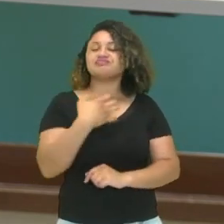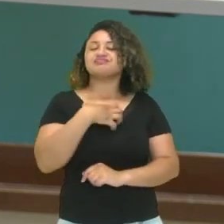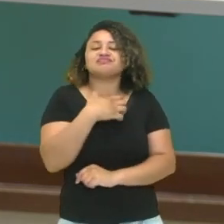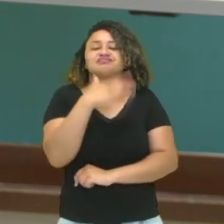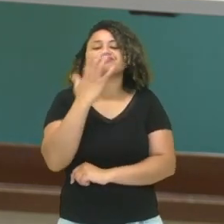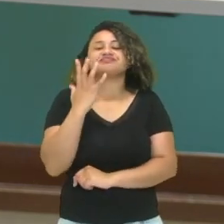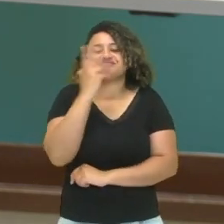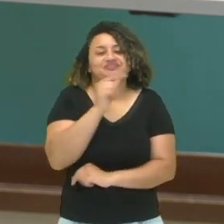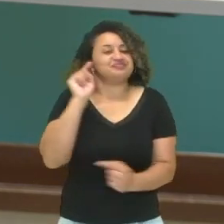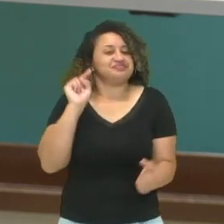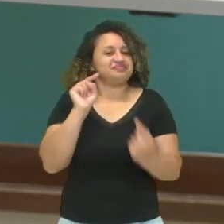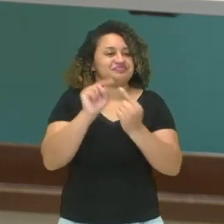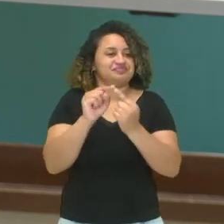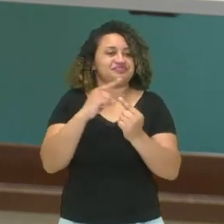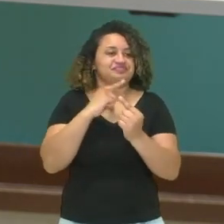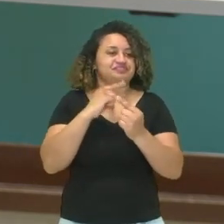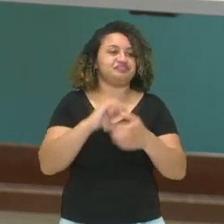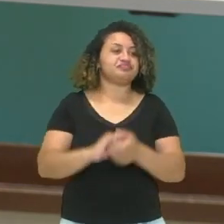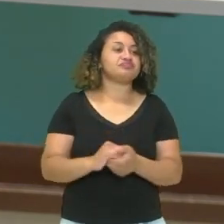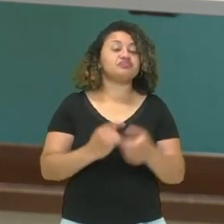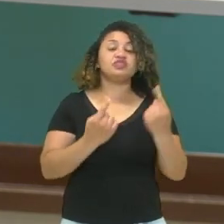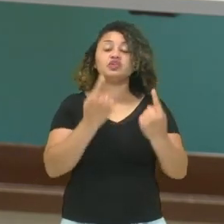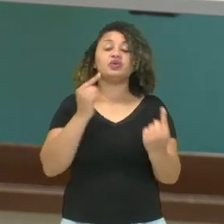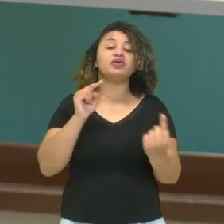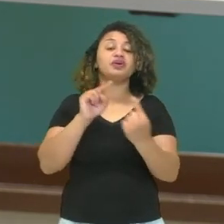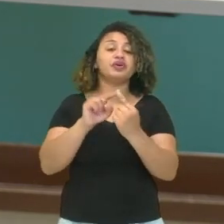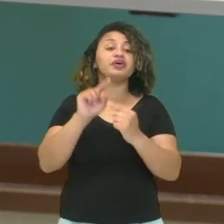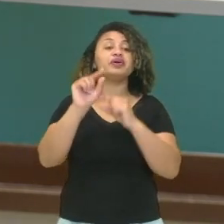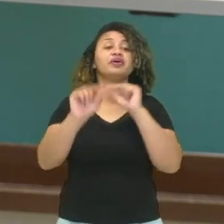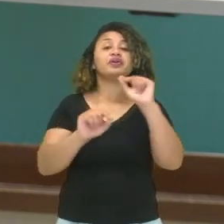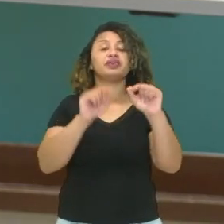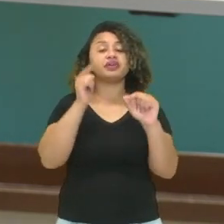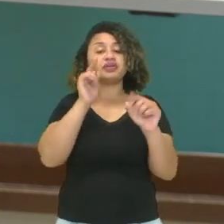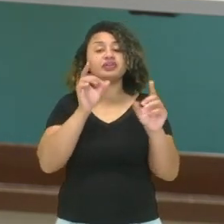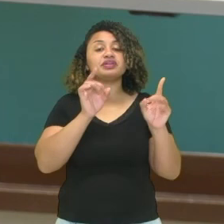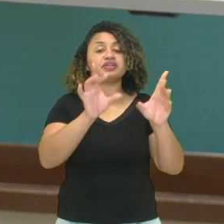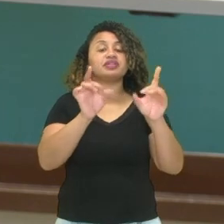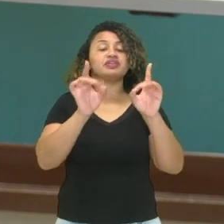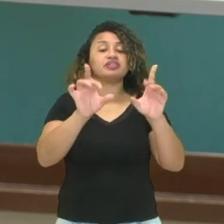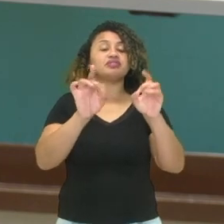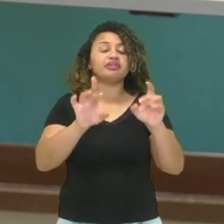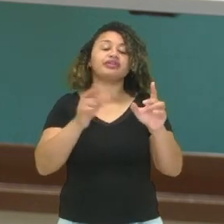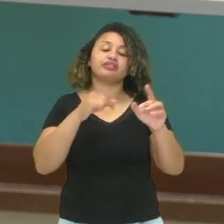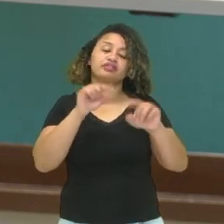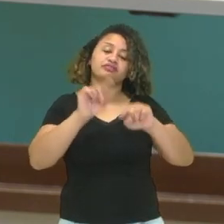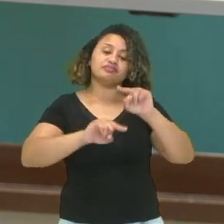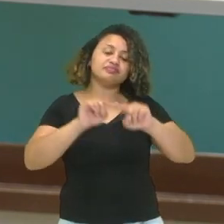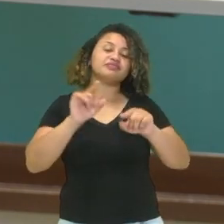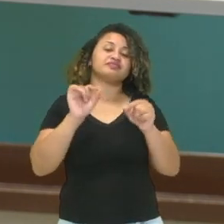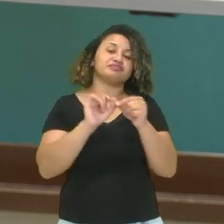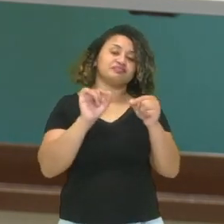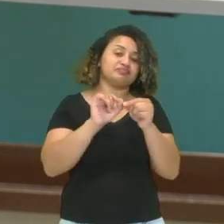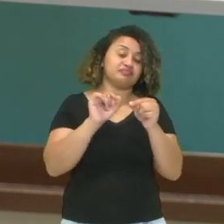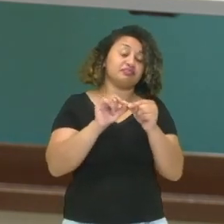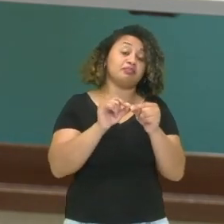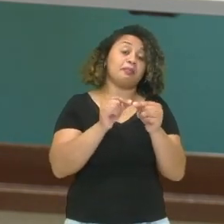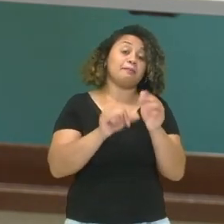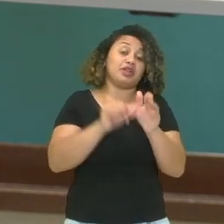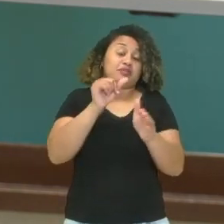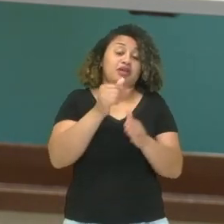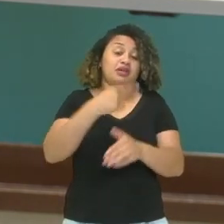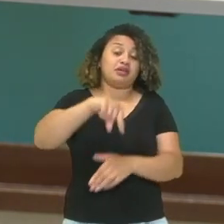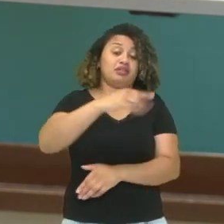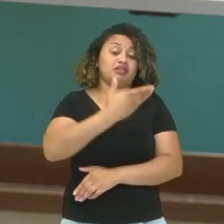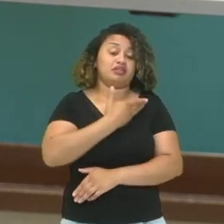Esse é o objetivo. Qual o objetivo? O objetivo dela é vender essas peças inicialmente para suas amigas.